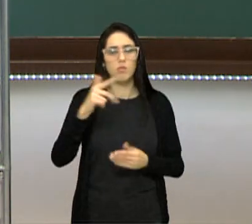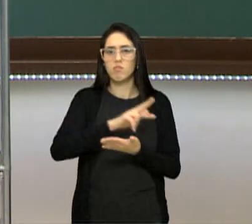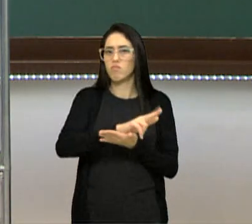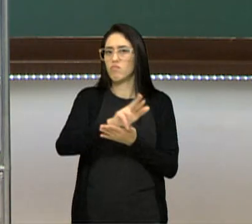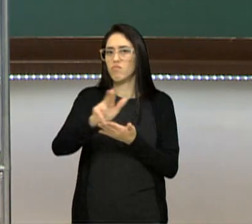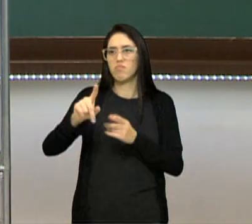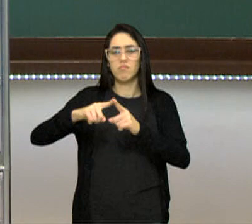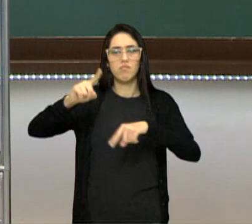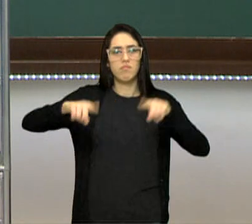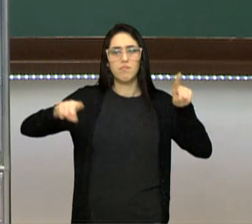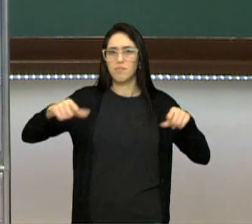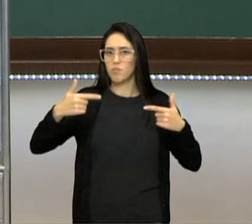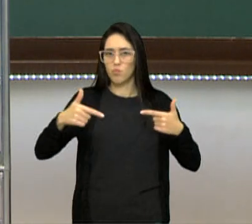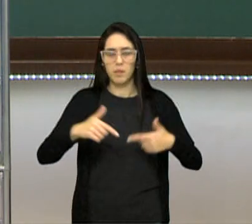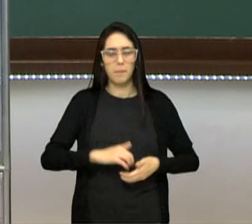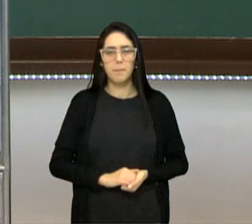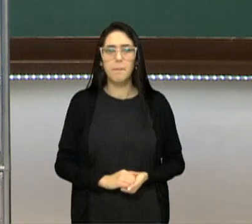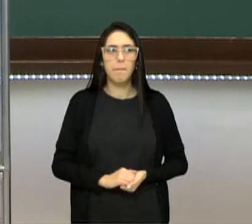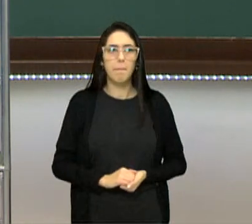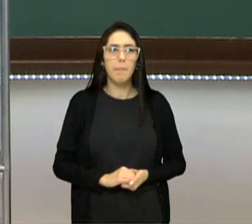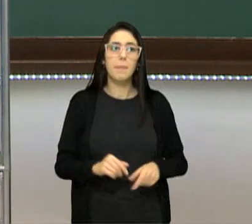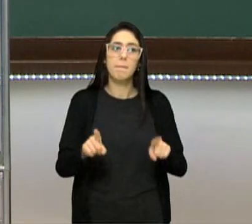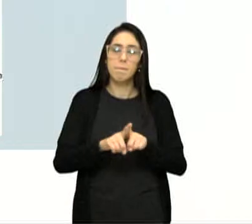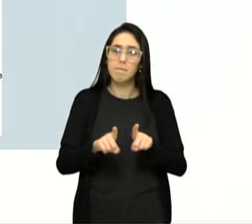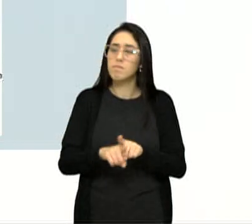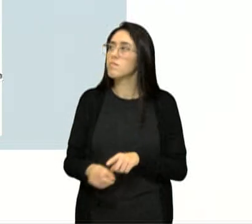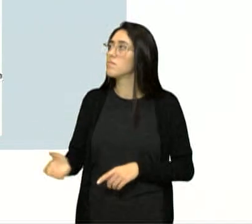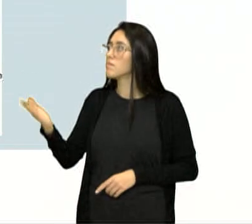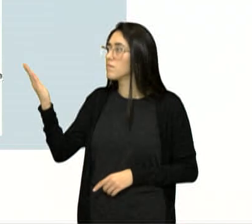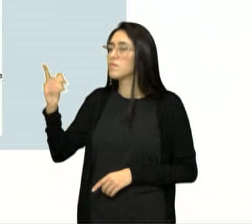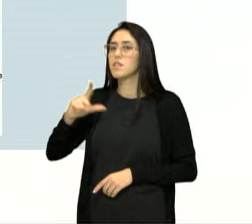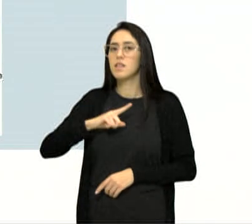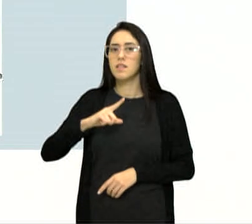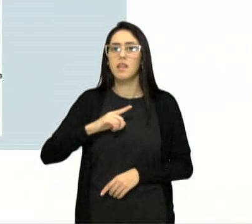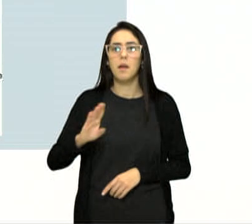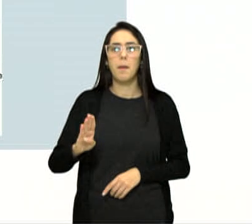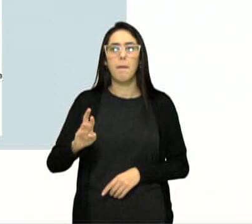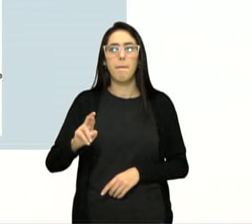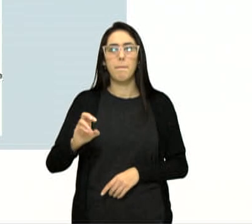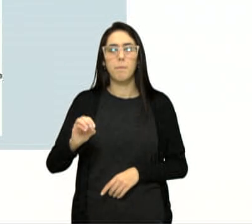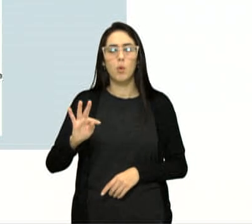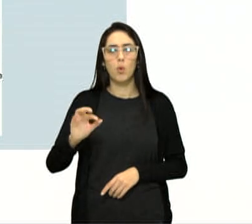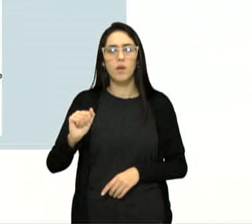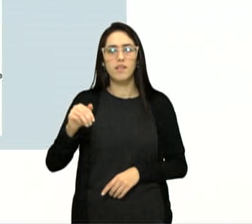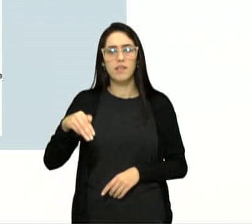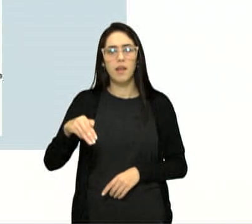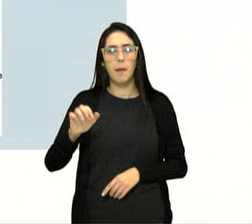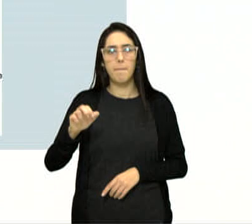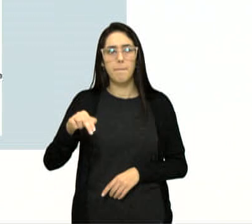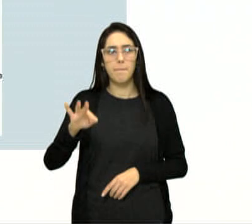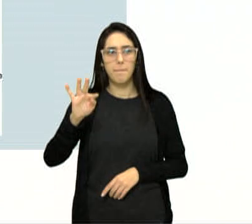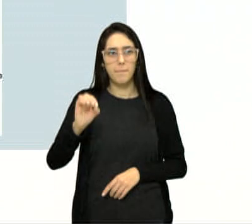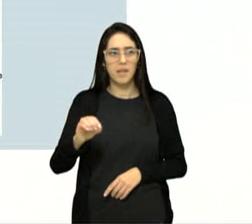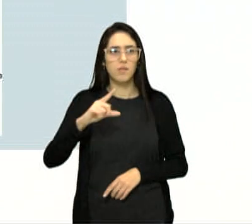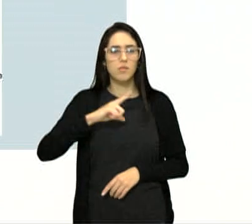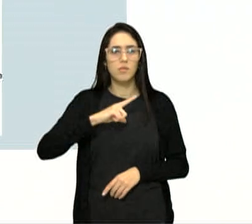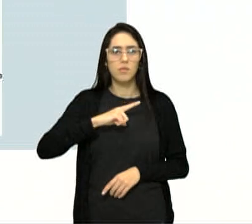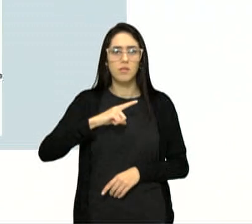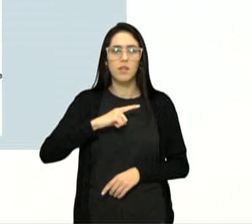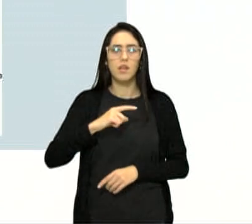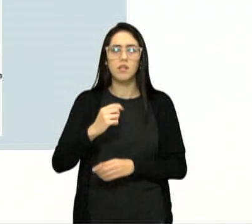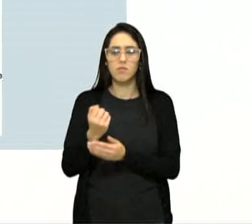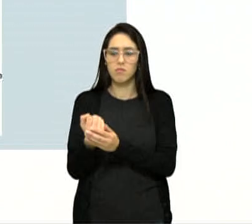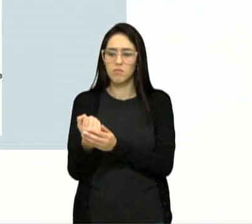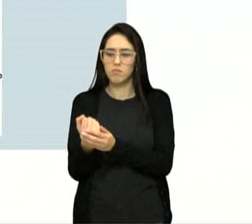genética. Tá? E aí também temos o tipo brotamento, que vai formando brotos, como eu falei aqui, ó, formando um broto lateral, esse